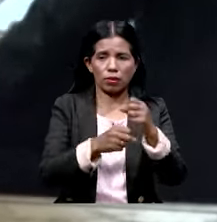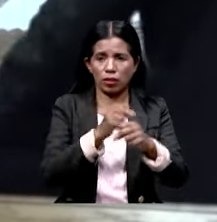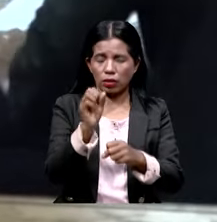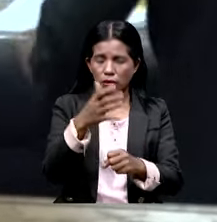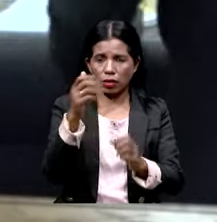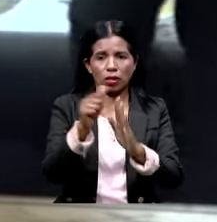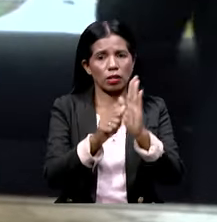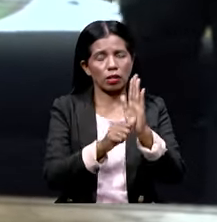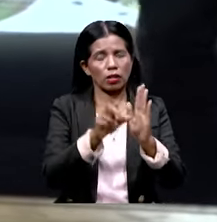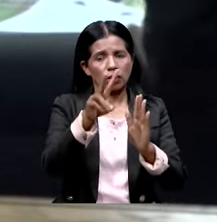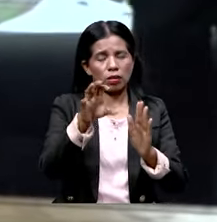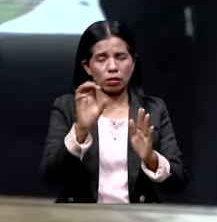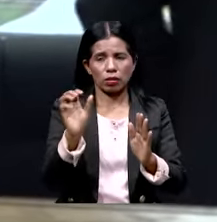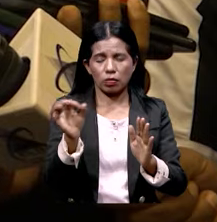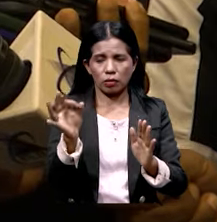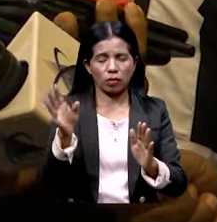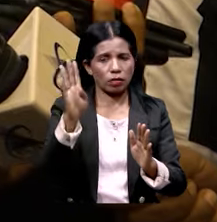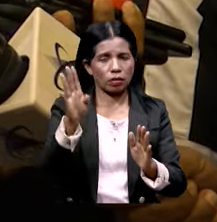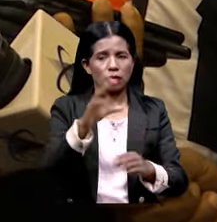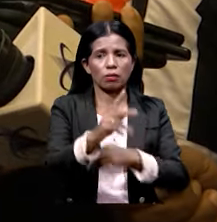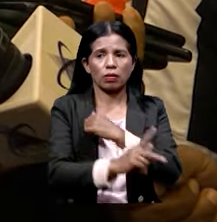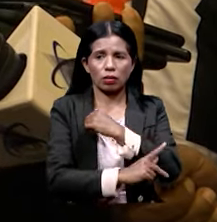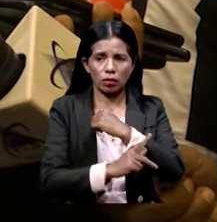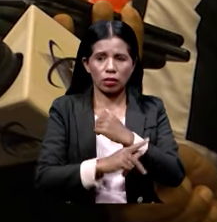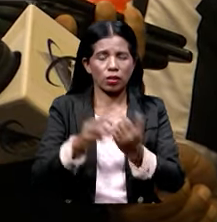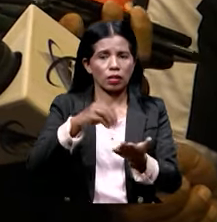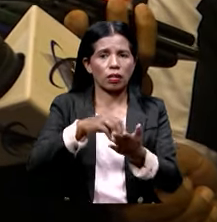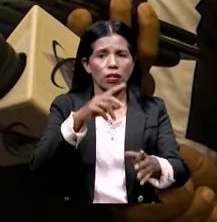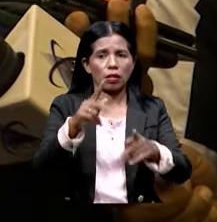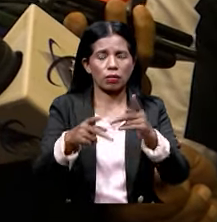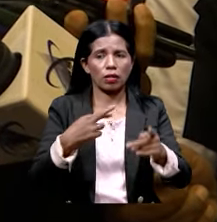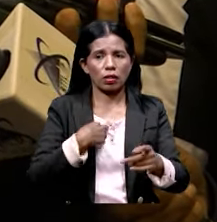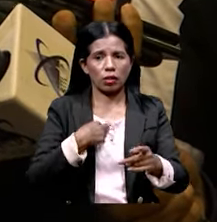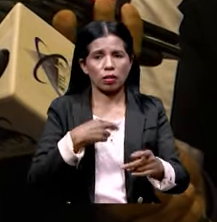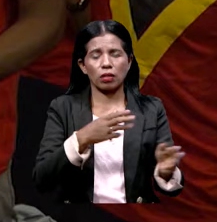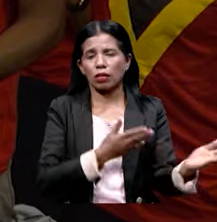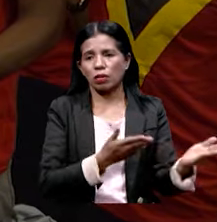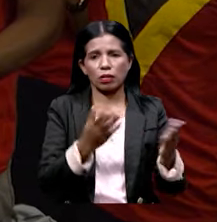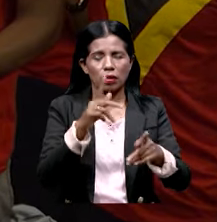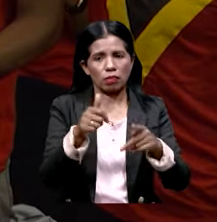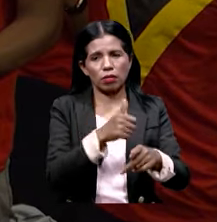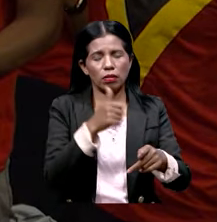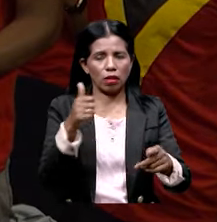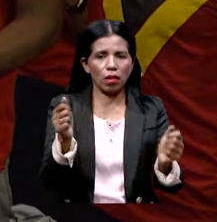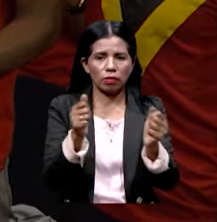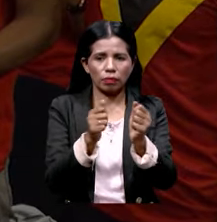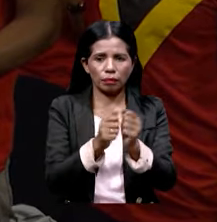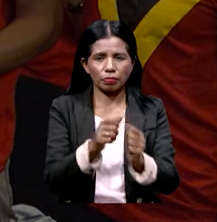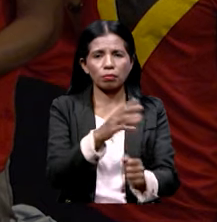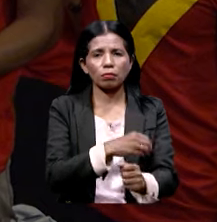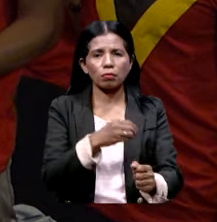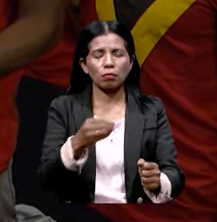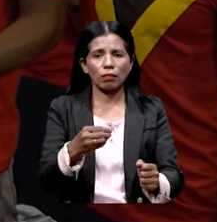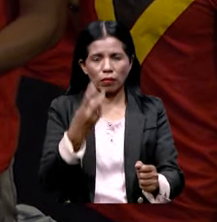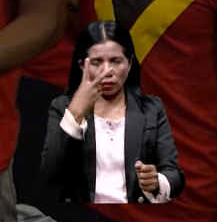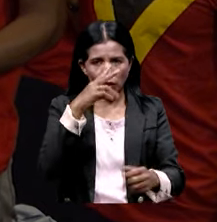e Anuras em Hat, quando a corrupção ativa, prevê em NB, nem a raça que rode em Marcelo, com a autorização ka